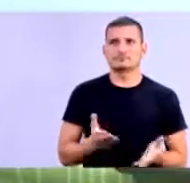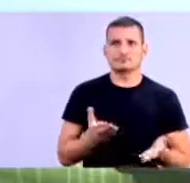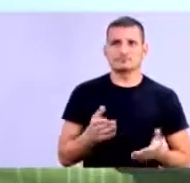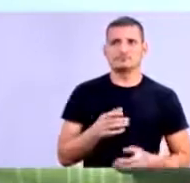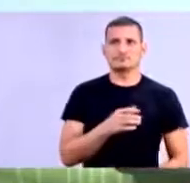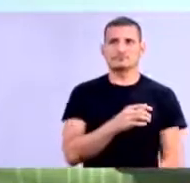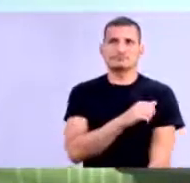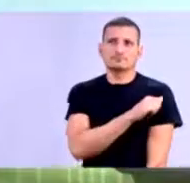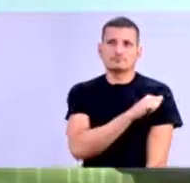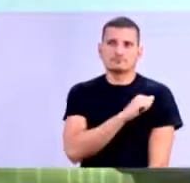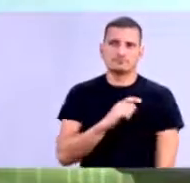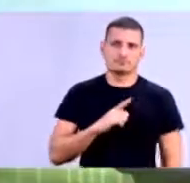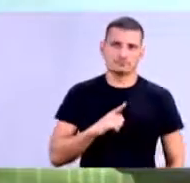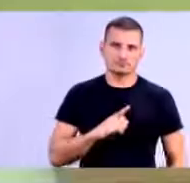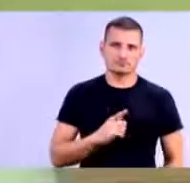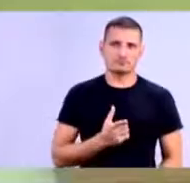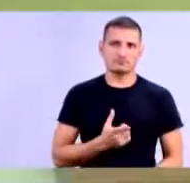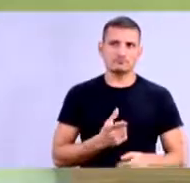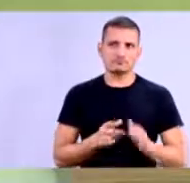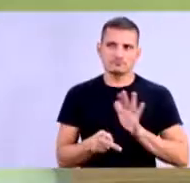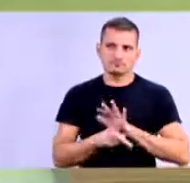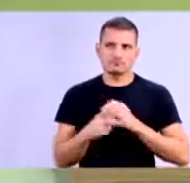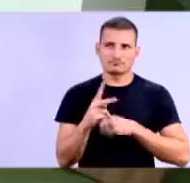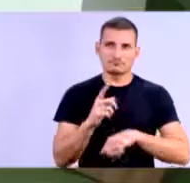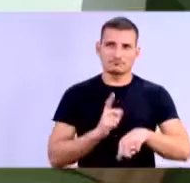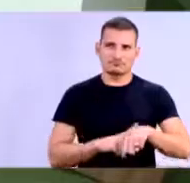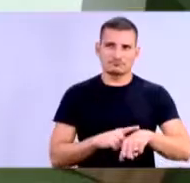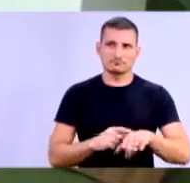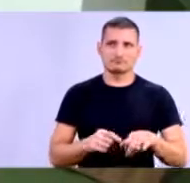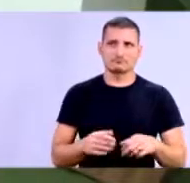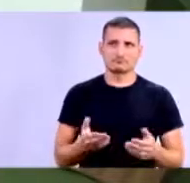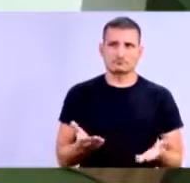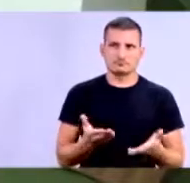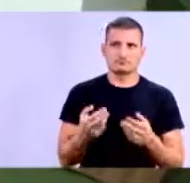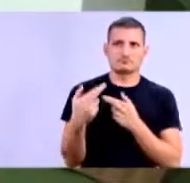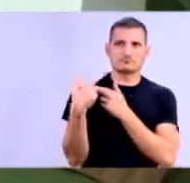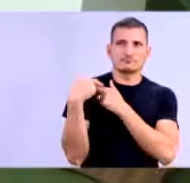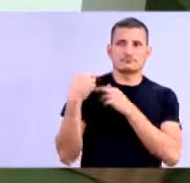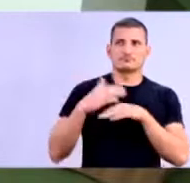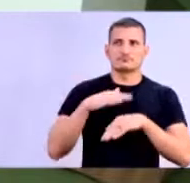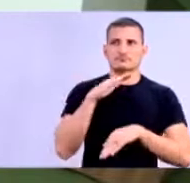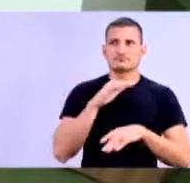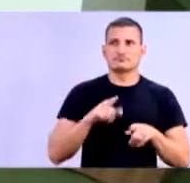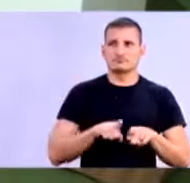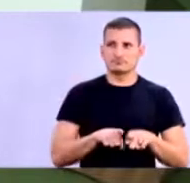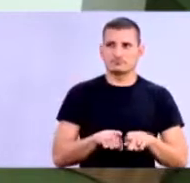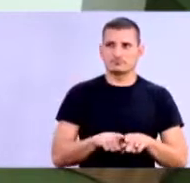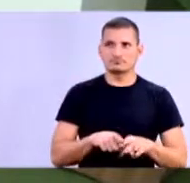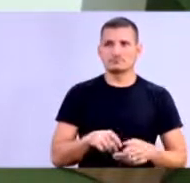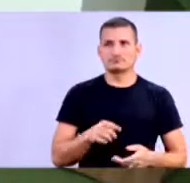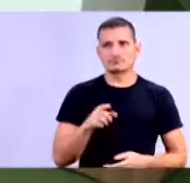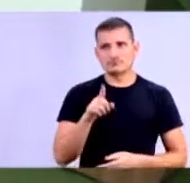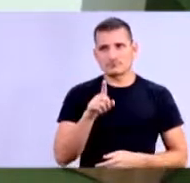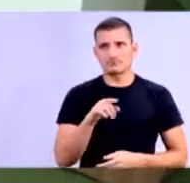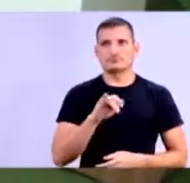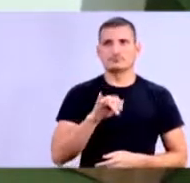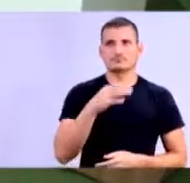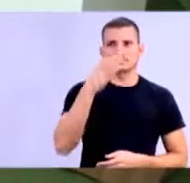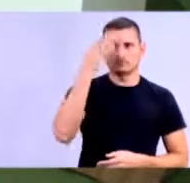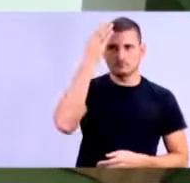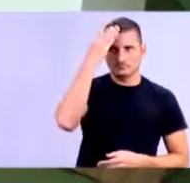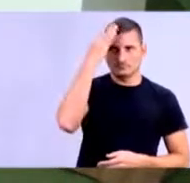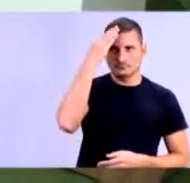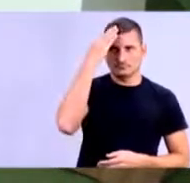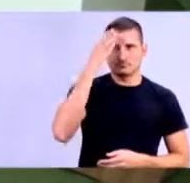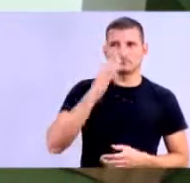e agora também mais... Exatamente. Responsabilidades, olha mais aí. Responsabilidade, foi isso que Gi Paraná acabou de colocar aqui.